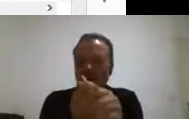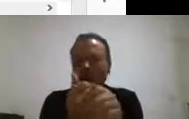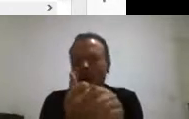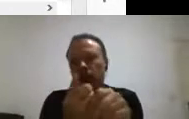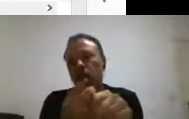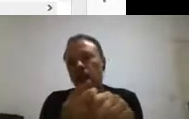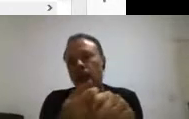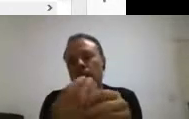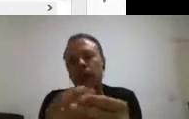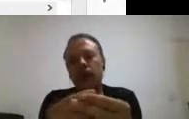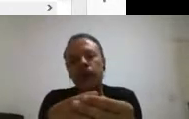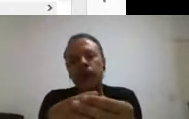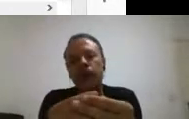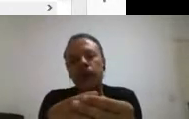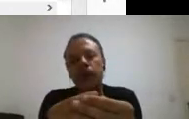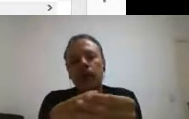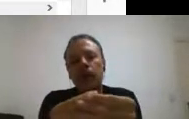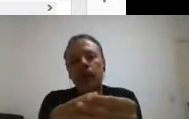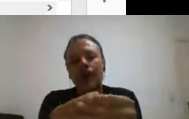Mas, de qualquer forma,